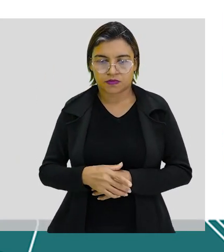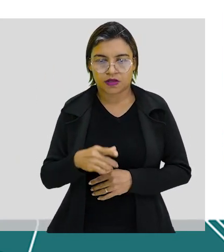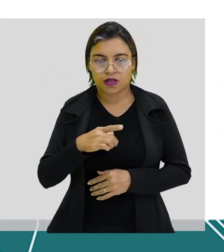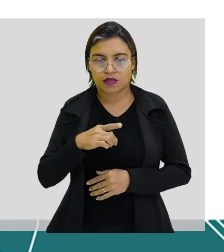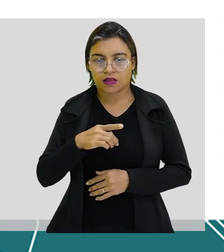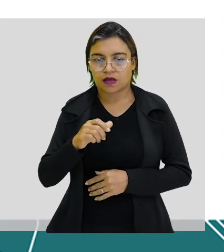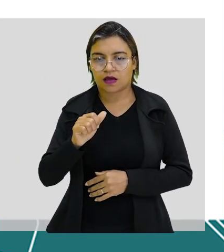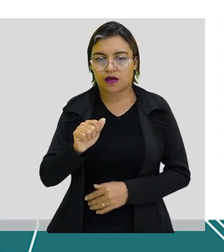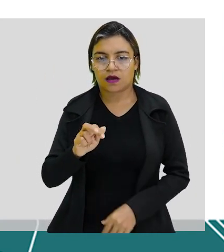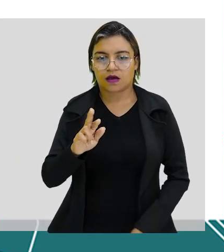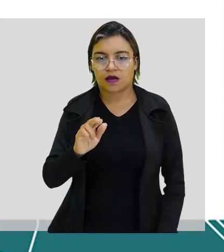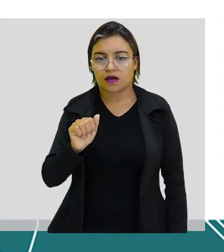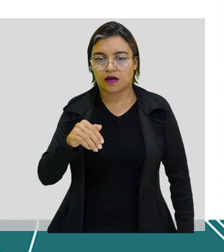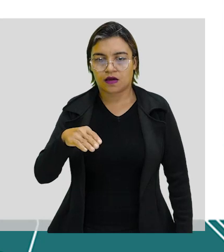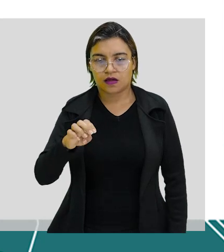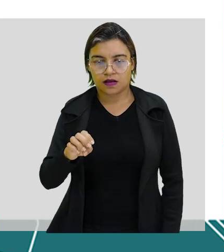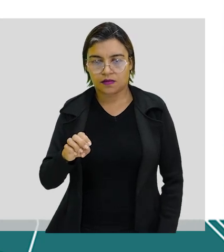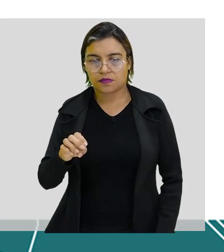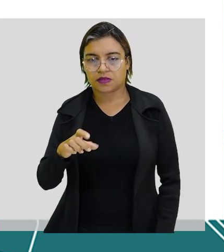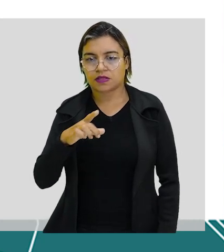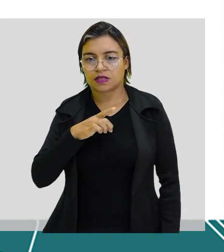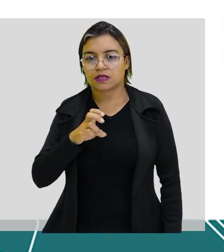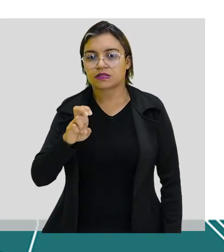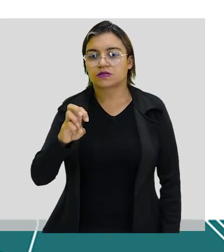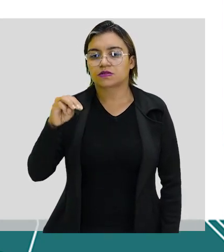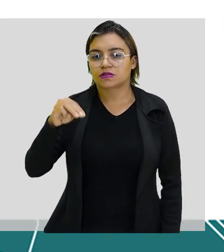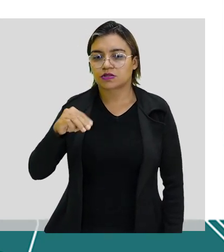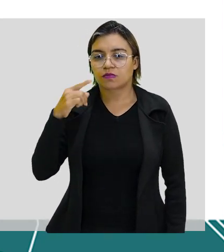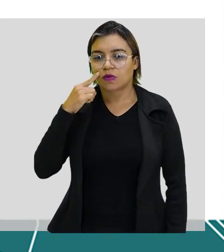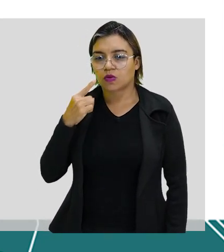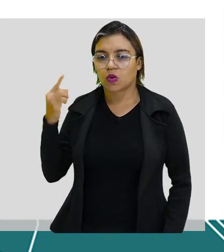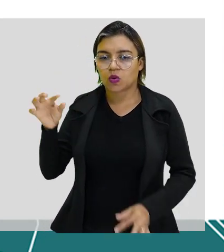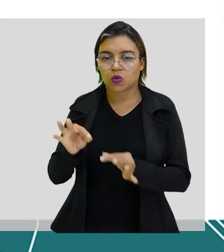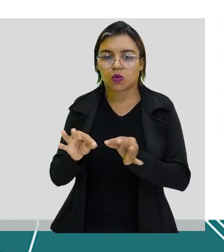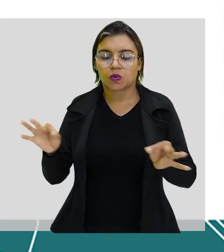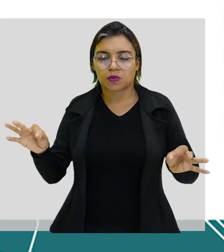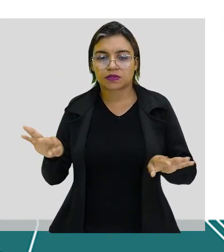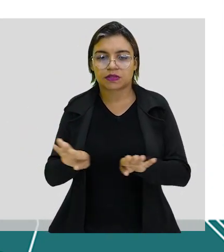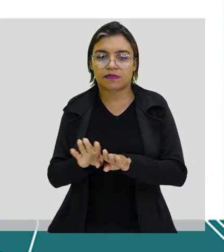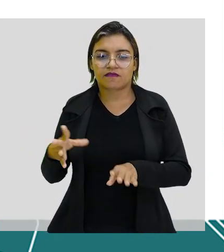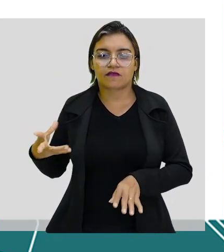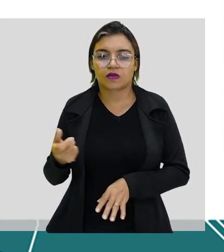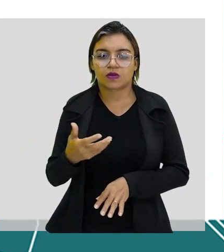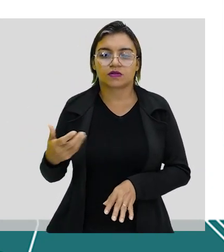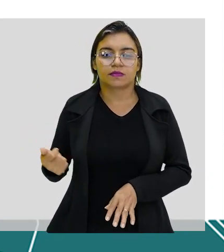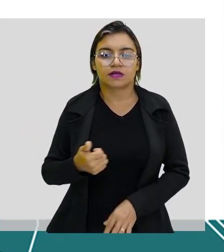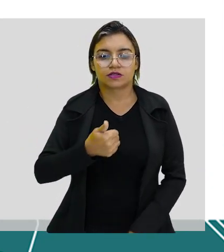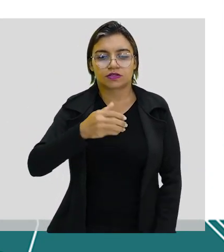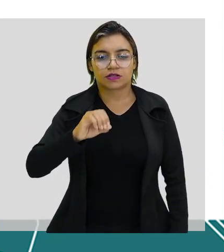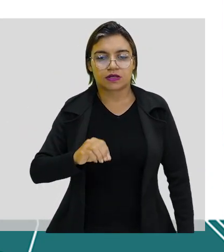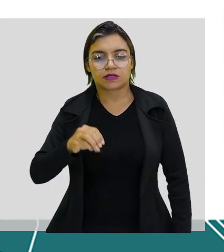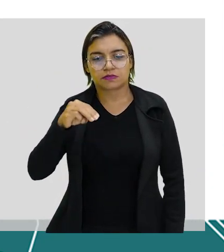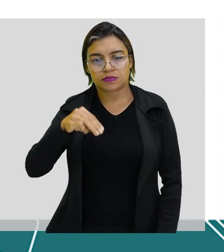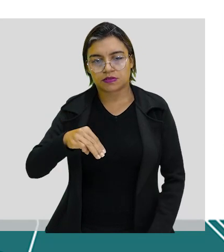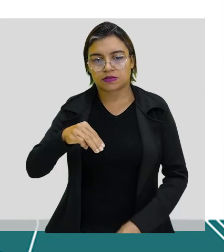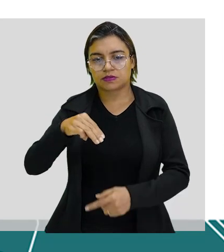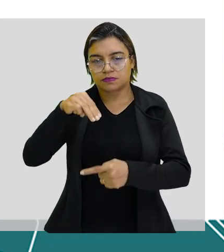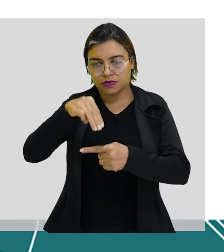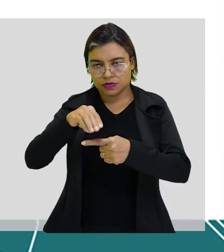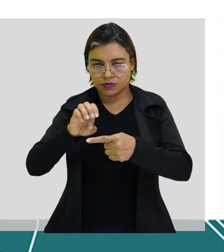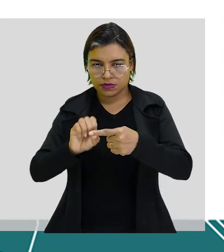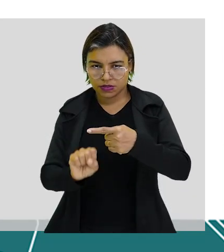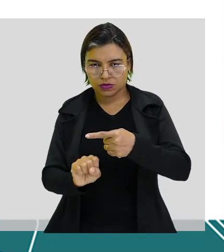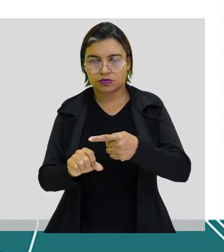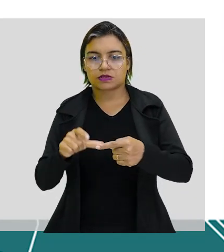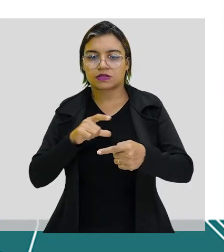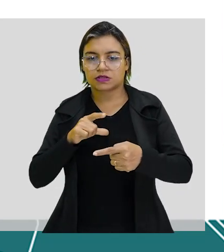de comprimento tem velocidade de 10 metros por segundo. Conforme a figura é movido perpendicularmente, né, a